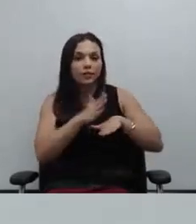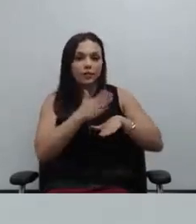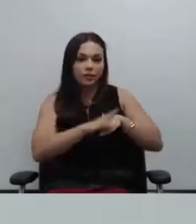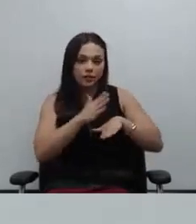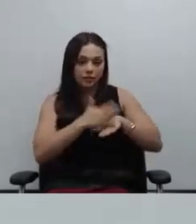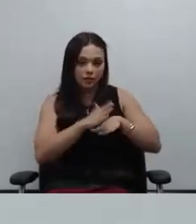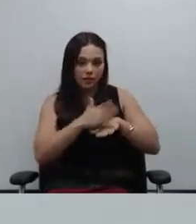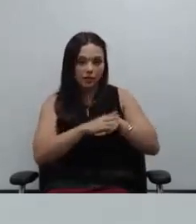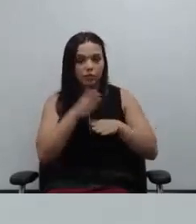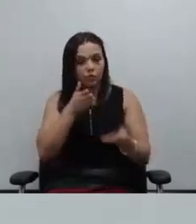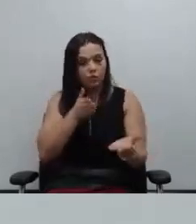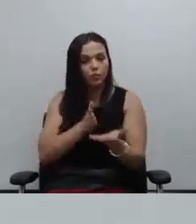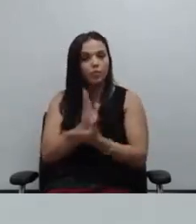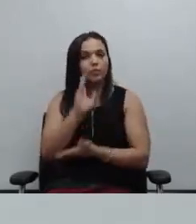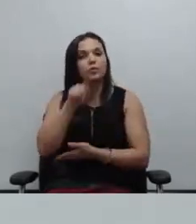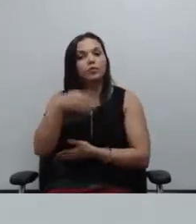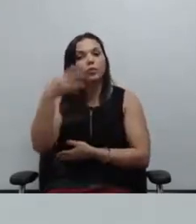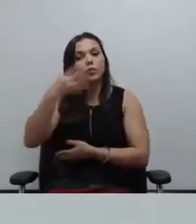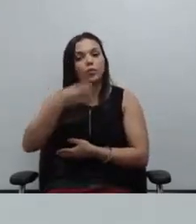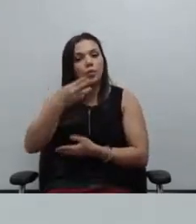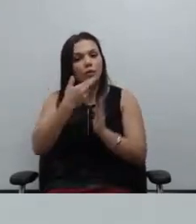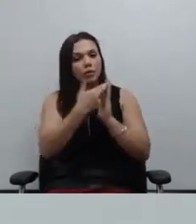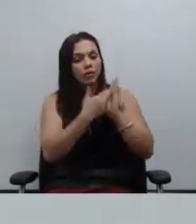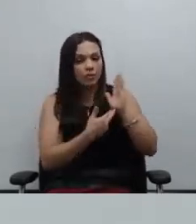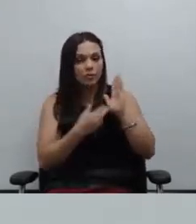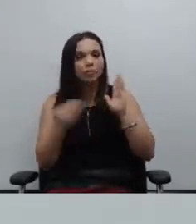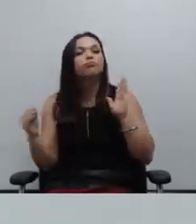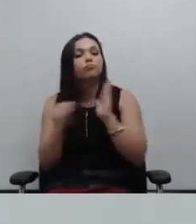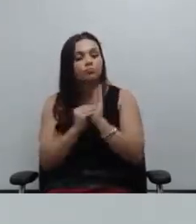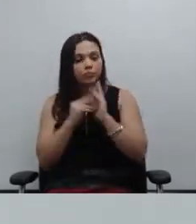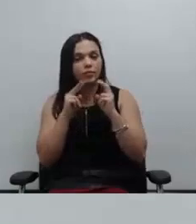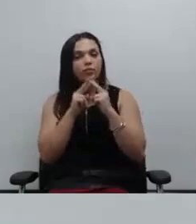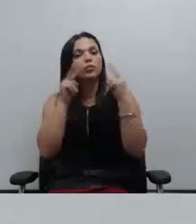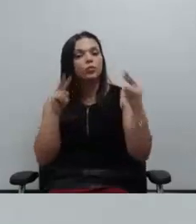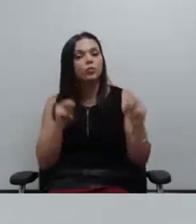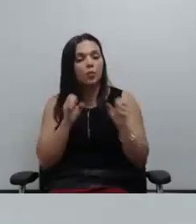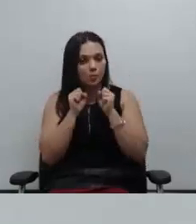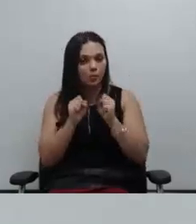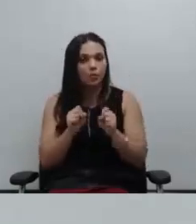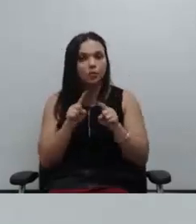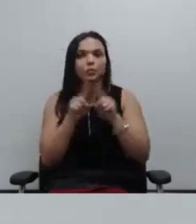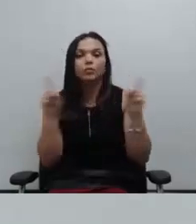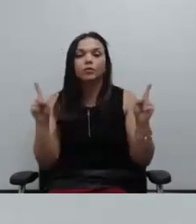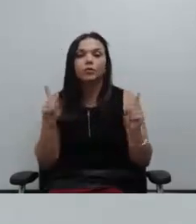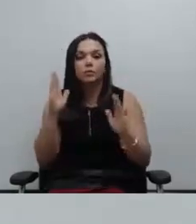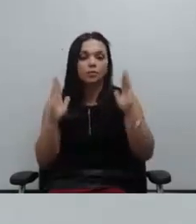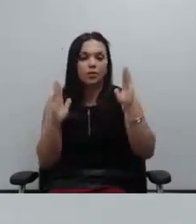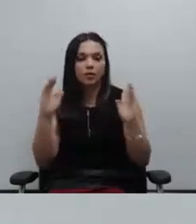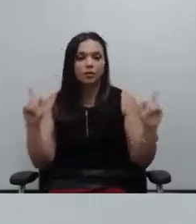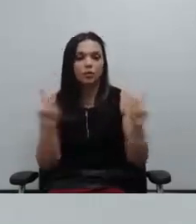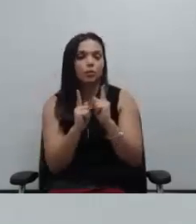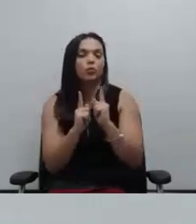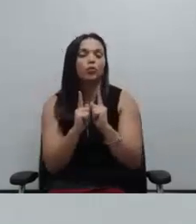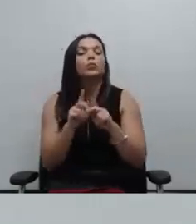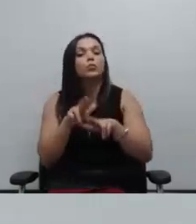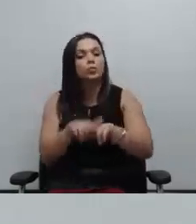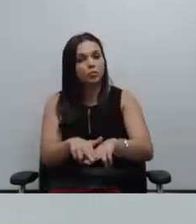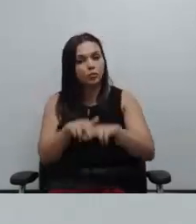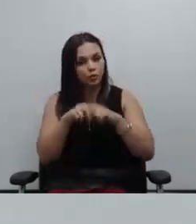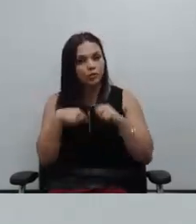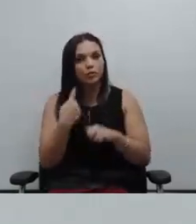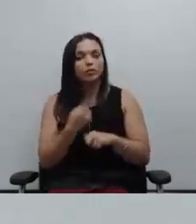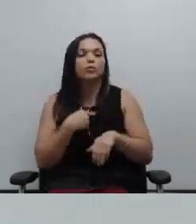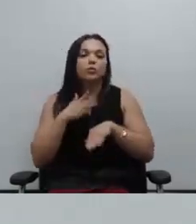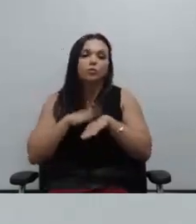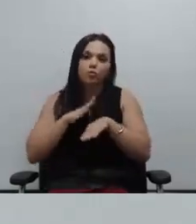4º relatório pode ser incluído na pauta virtual, mas, enfim, como o prazo é muito curto, eu acabei não incluindo, a gente acaba fazendo isso